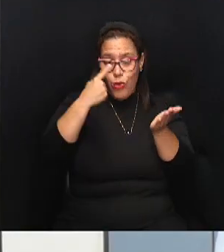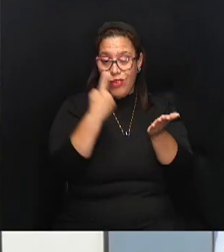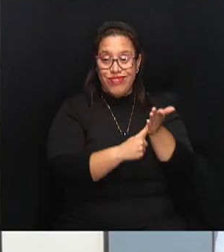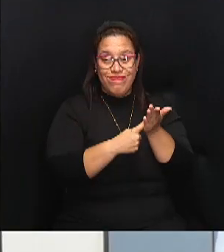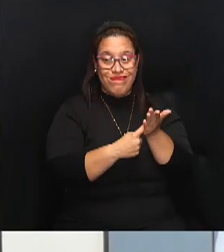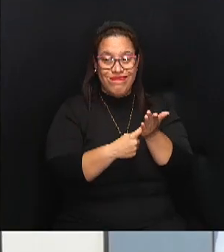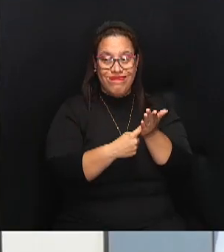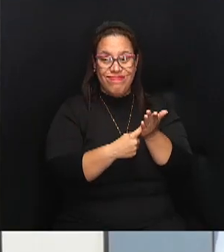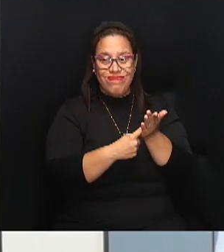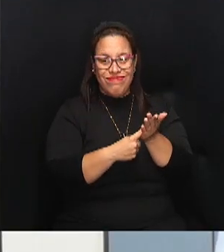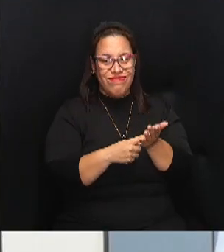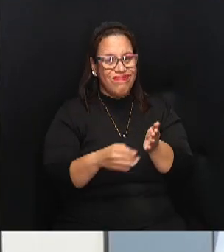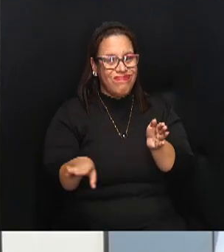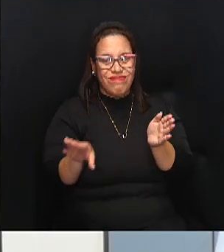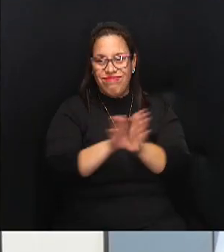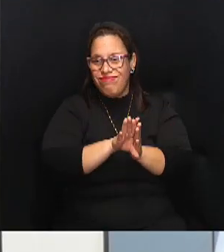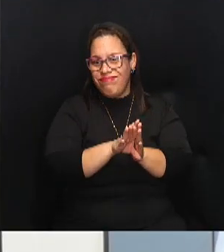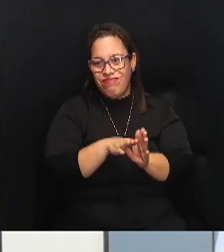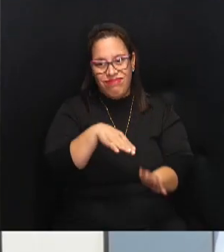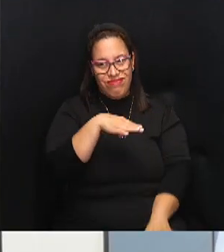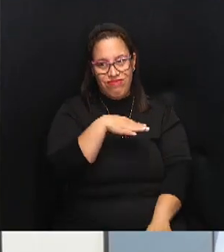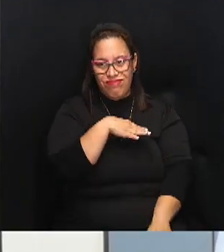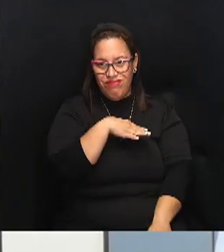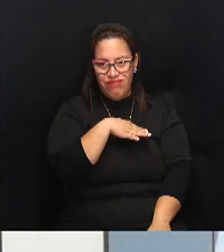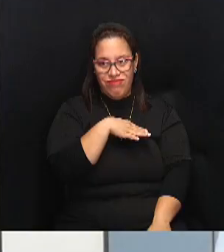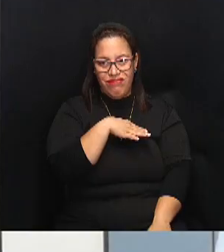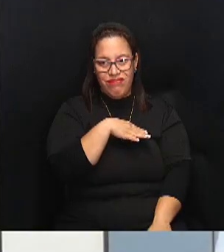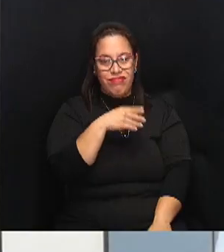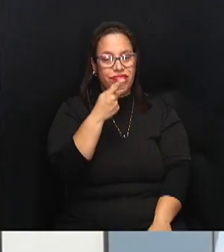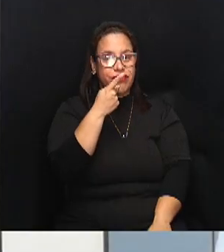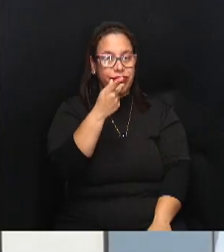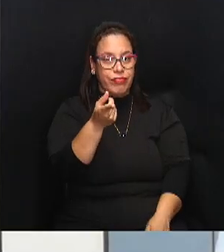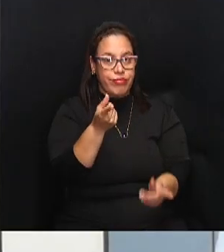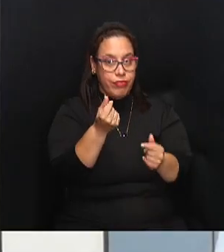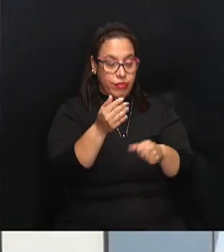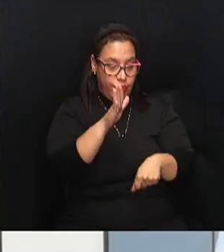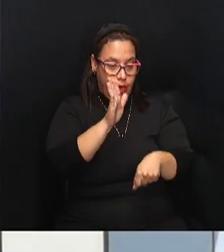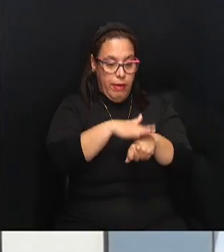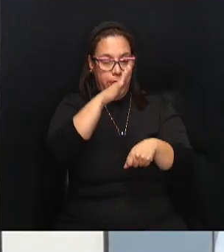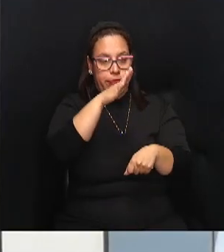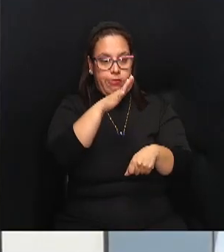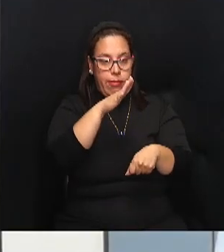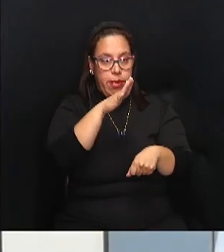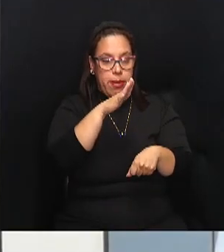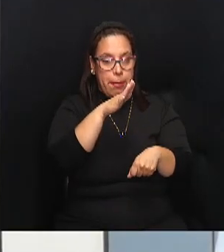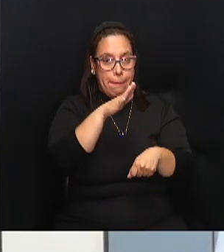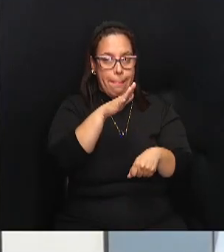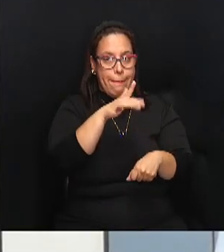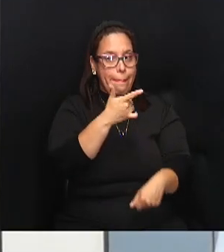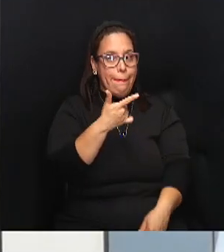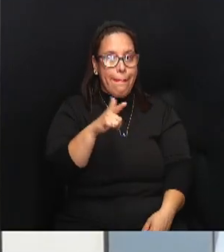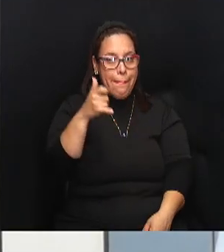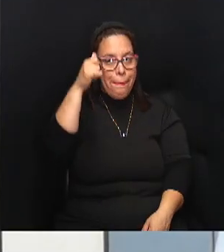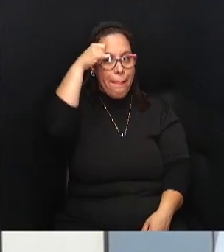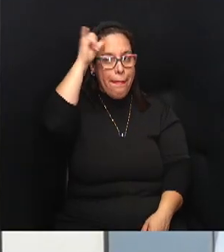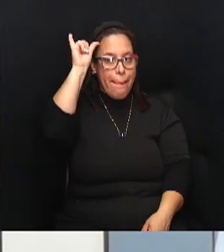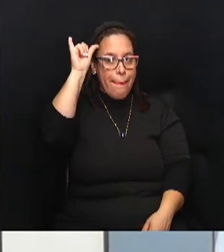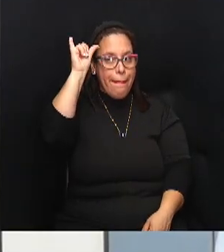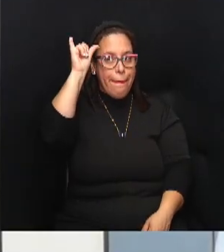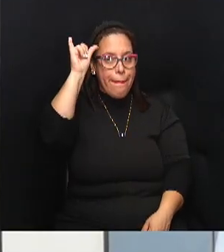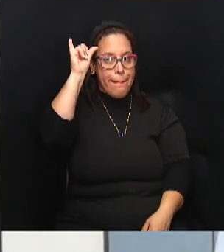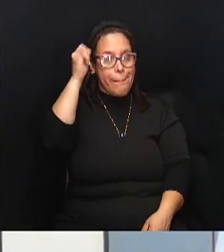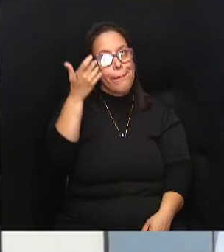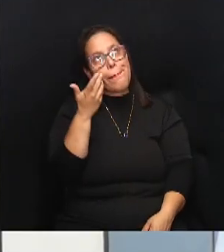essa dotação não vem para o município. Então nós estamos falando de recurso extra, é aquele que não está previsto. Então acho